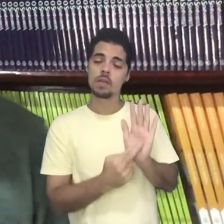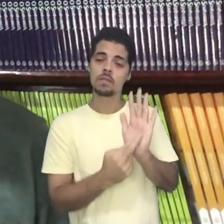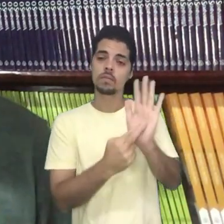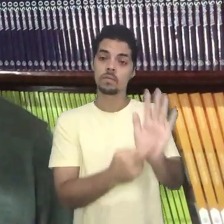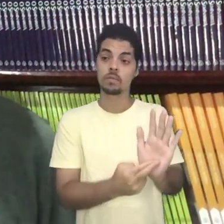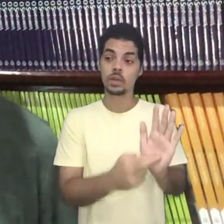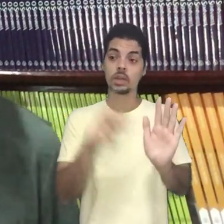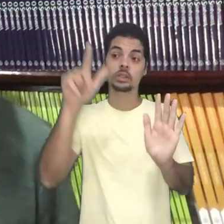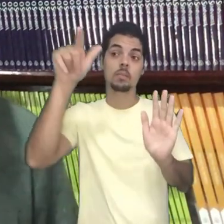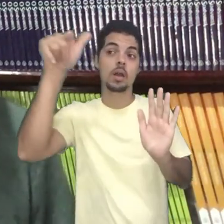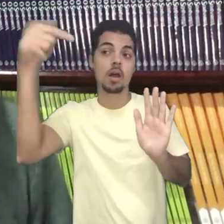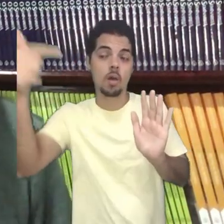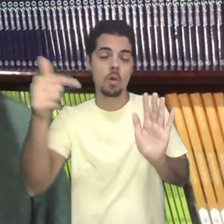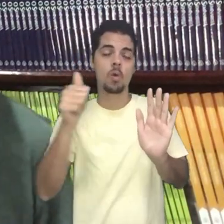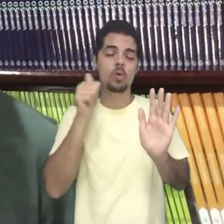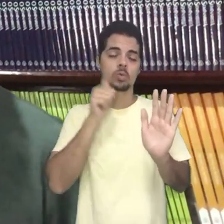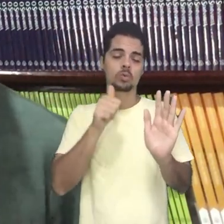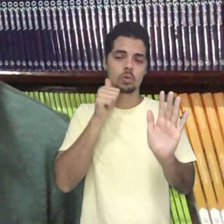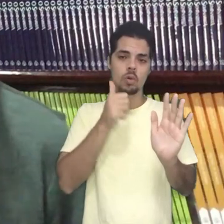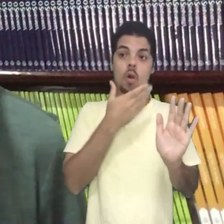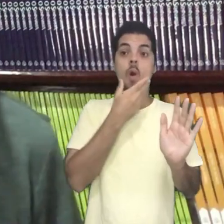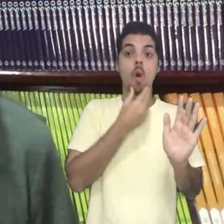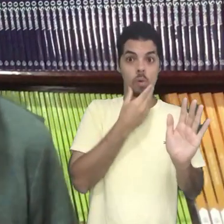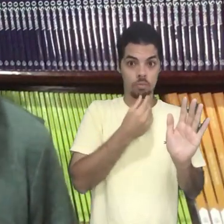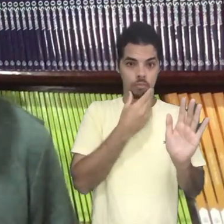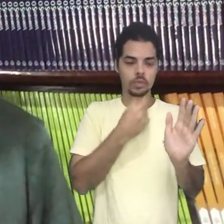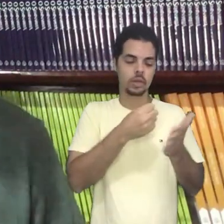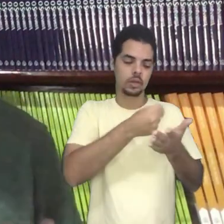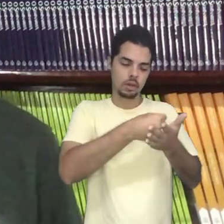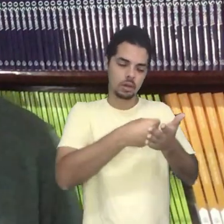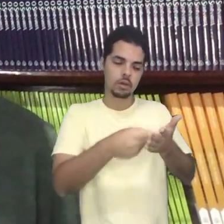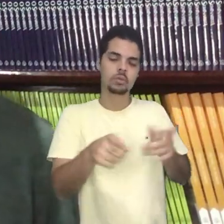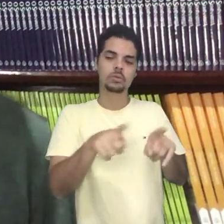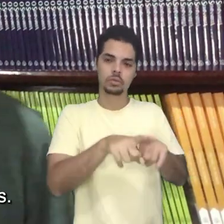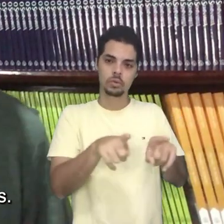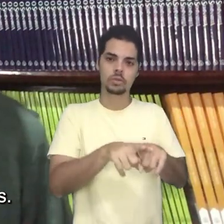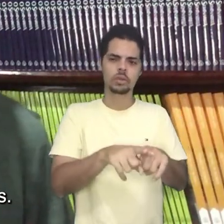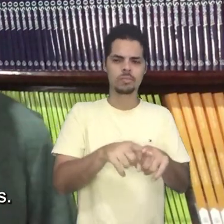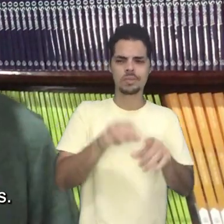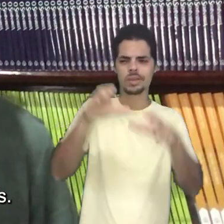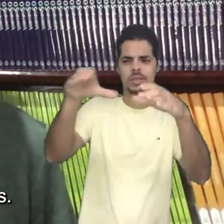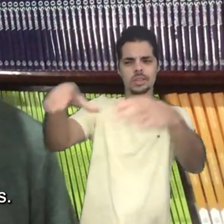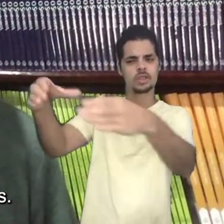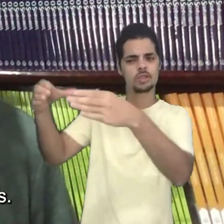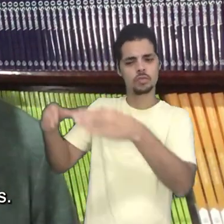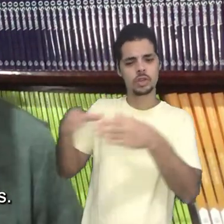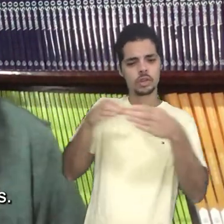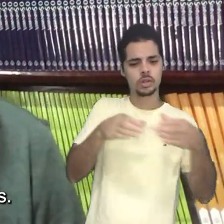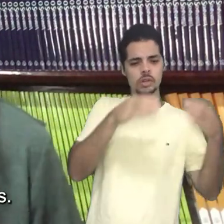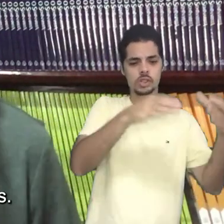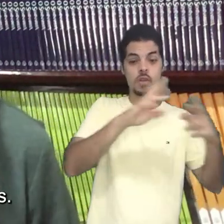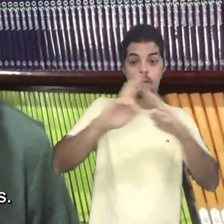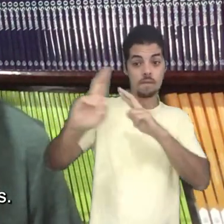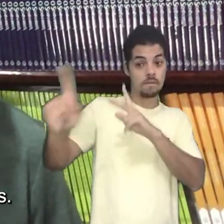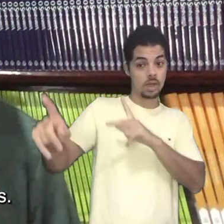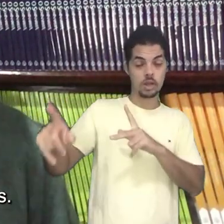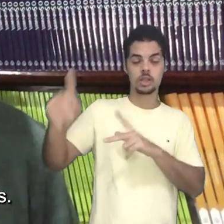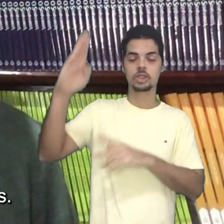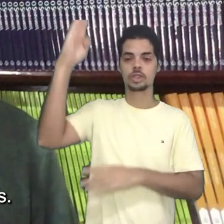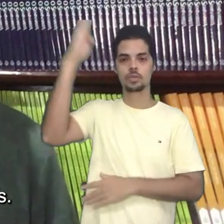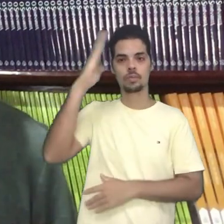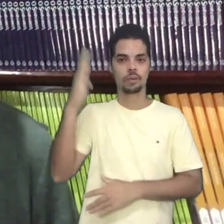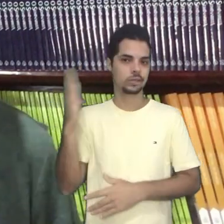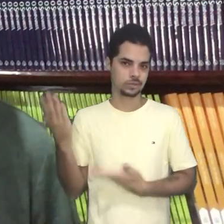novas erupções. Isso foi uma referência a vários movimentos que ocorreram em diferentes lugares do